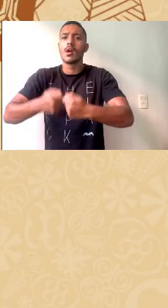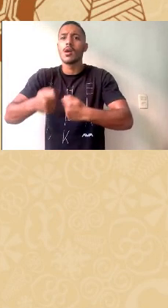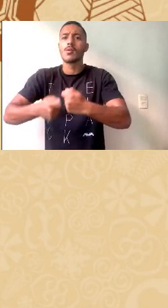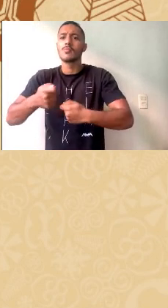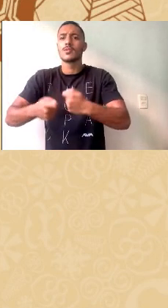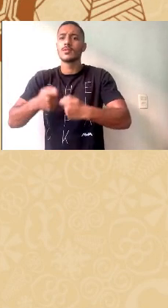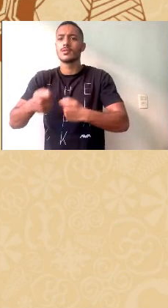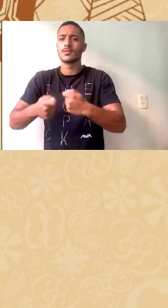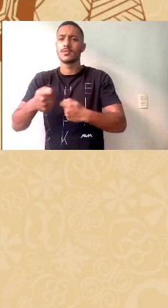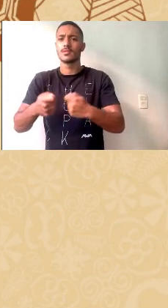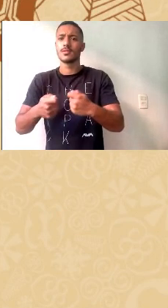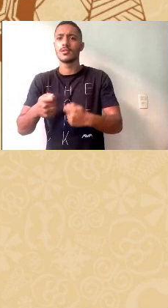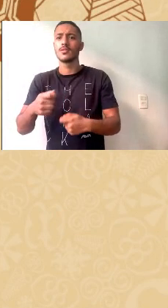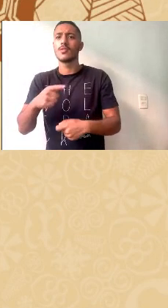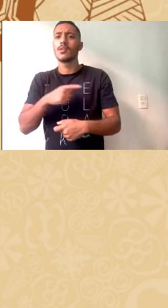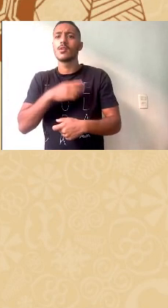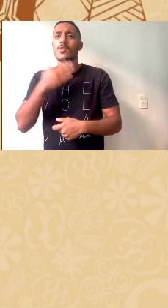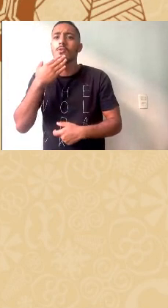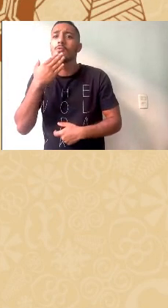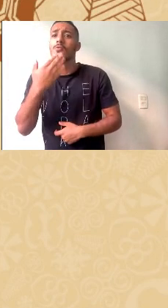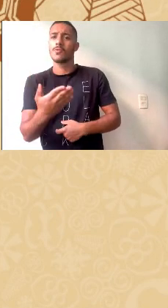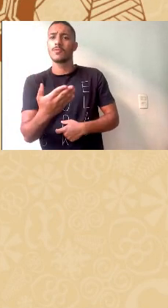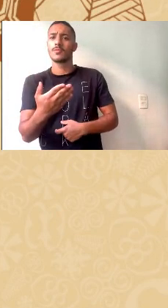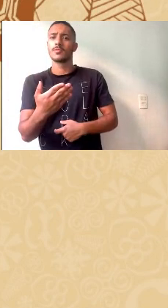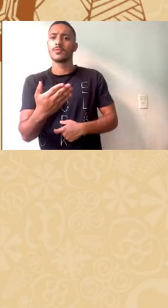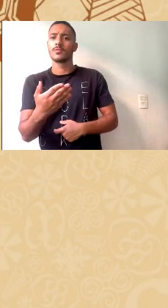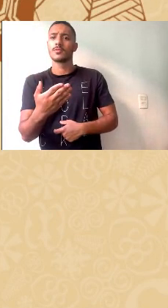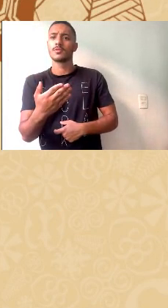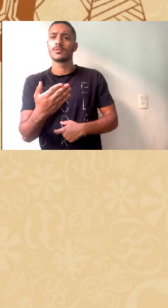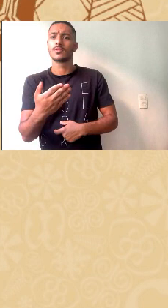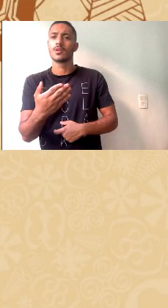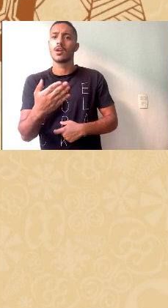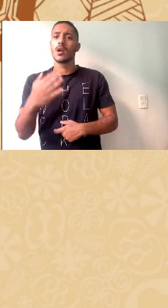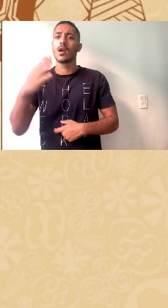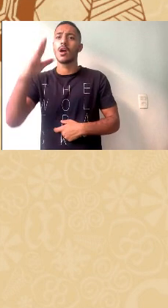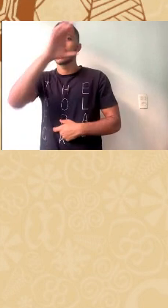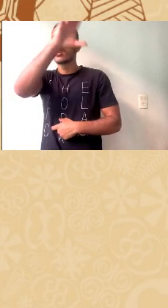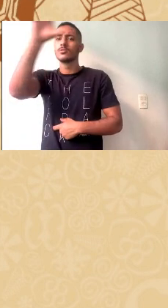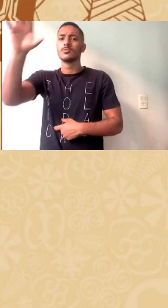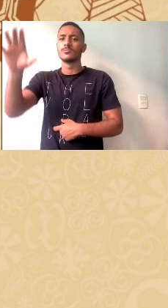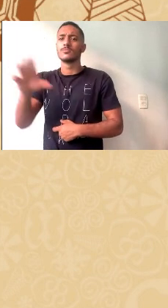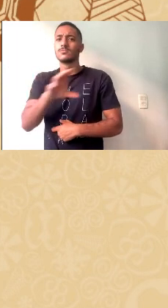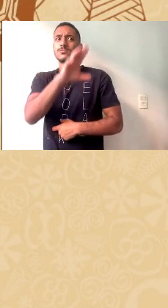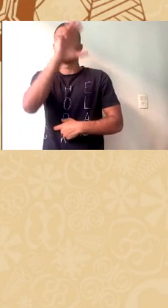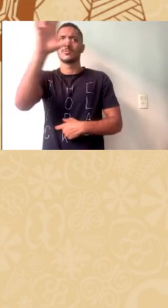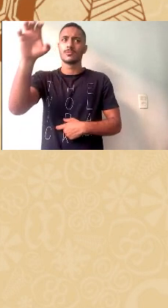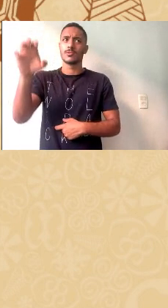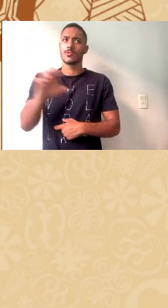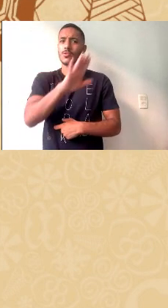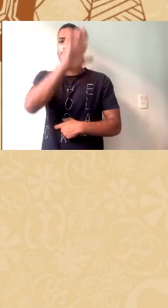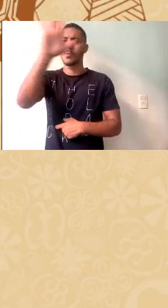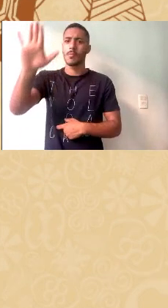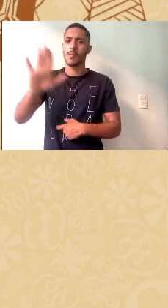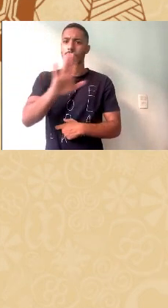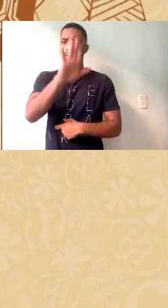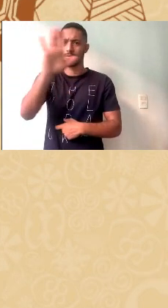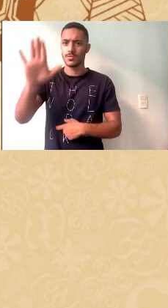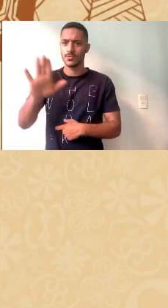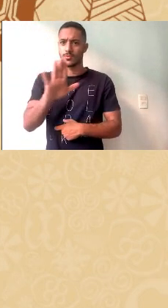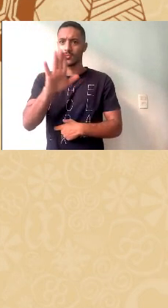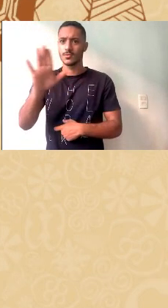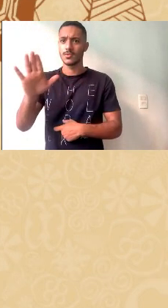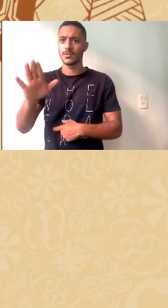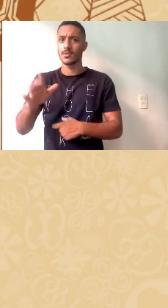o favorecimento à vinda dos imigrantes europeus, né, também com política, inclusive com recursos financeiros